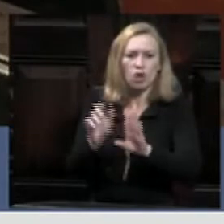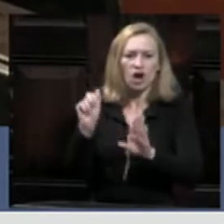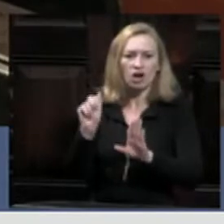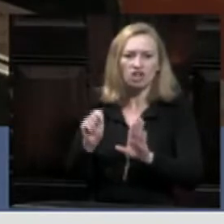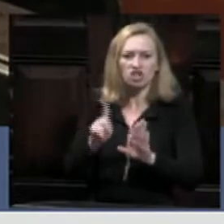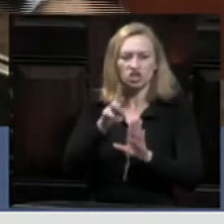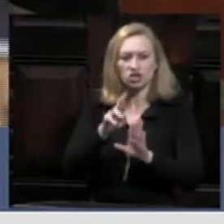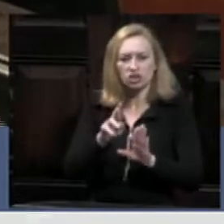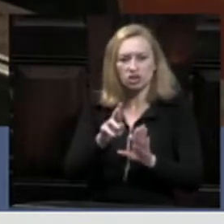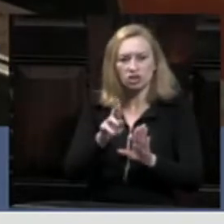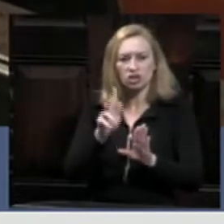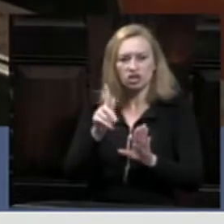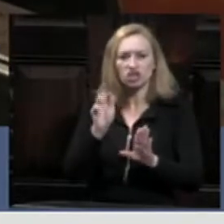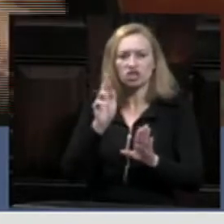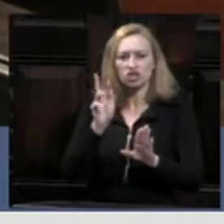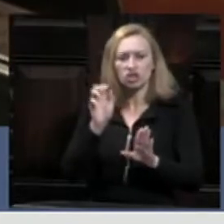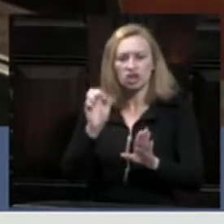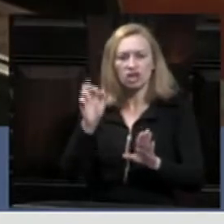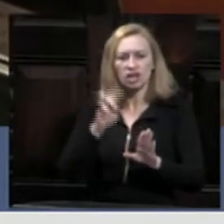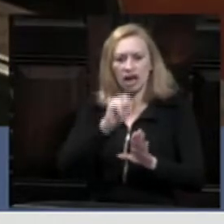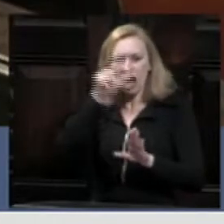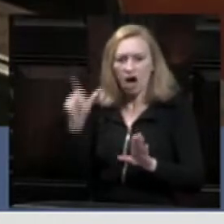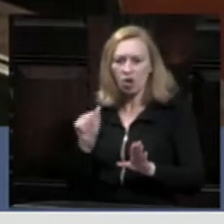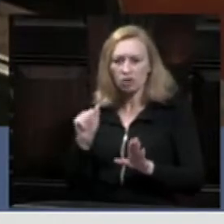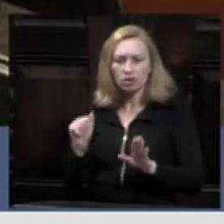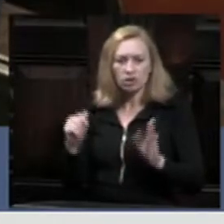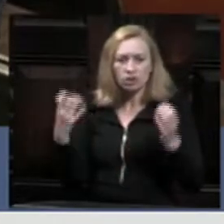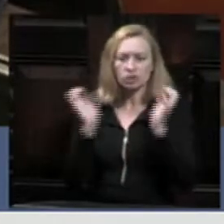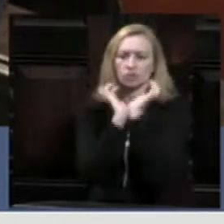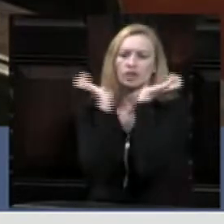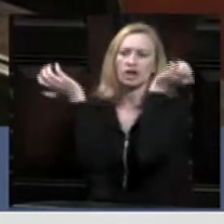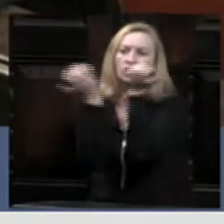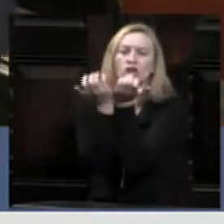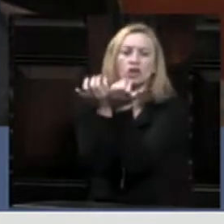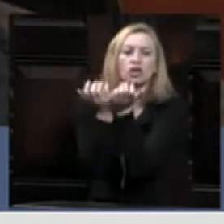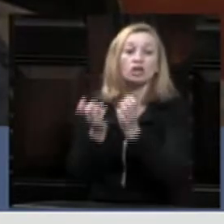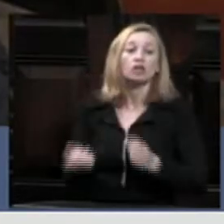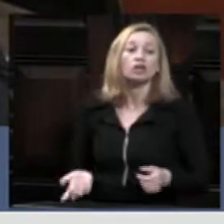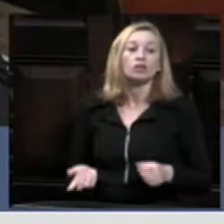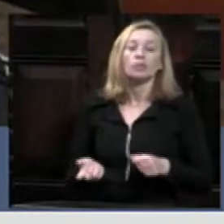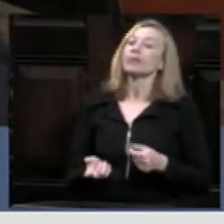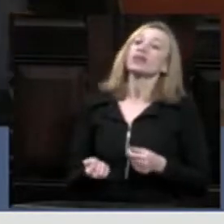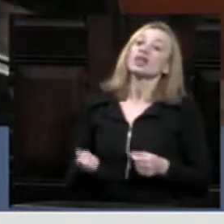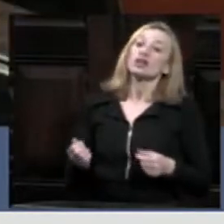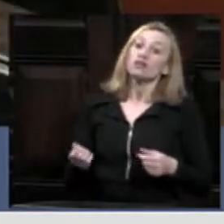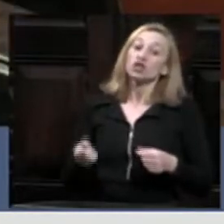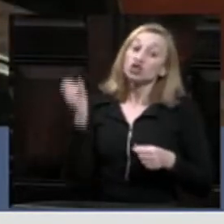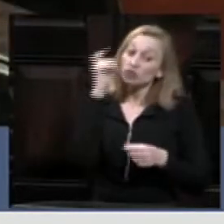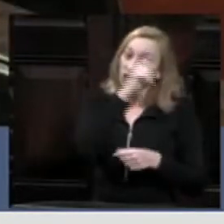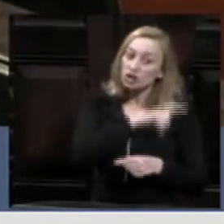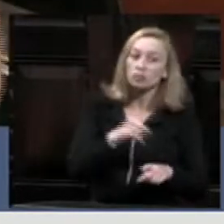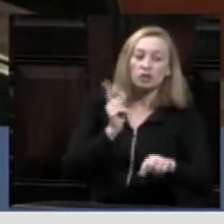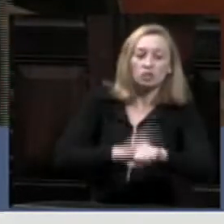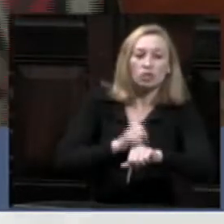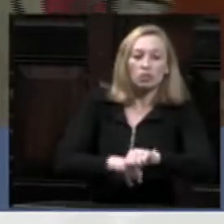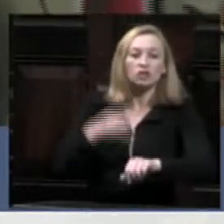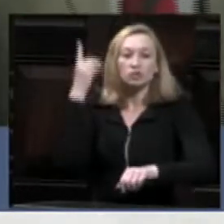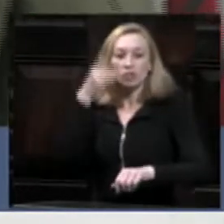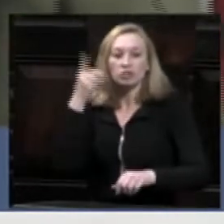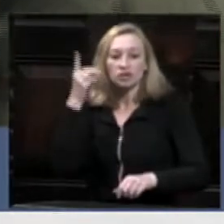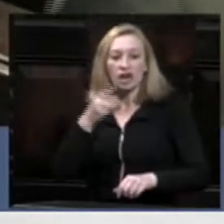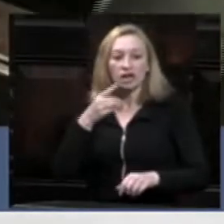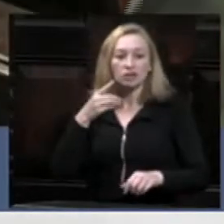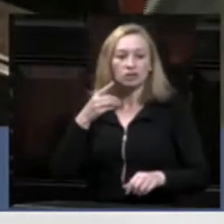aí foi um problema danado. Porque quando o Chiquinho, o deputado Chiquinho, assumiu a Secretaria de Esporte, a primeira providência que ele